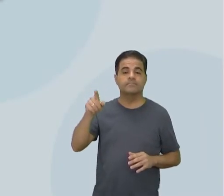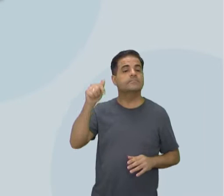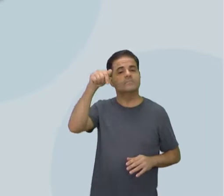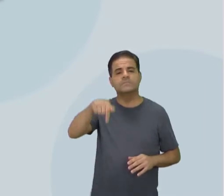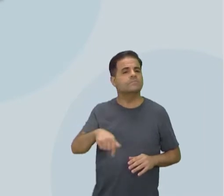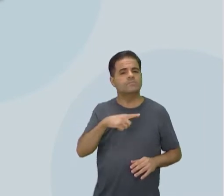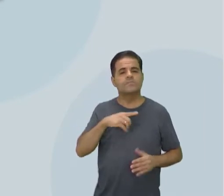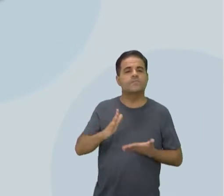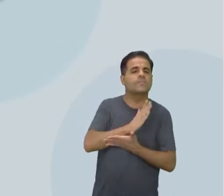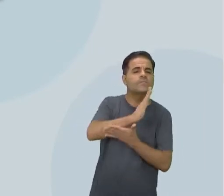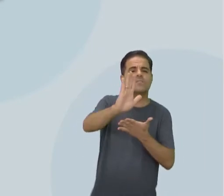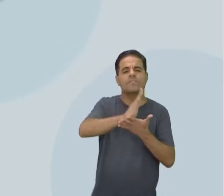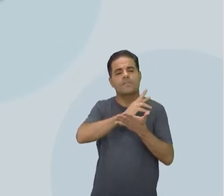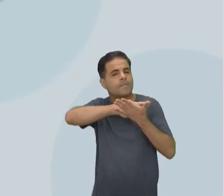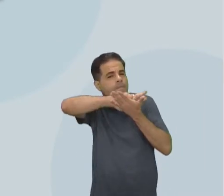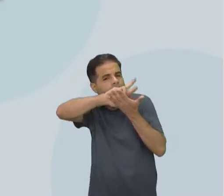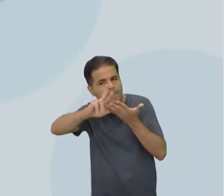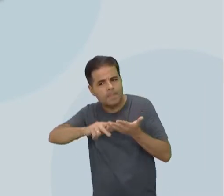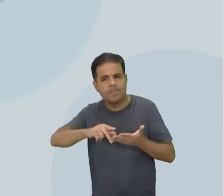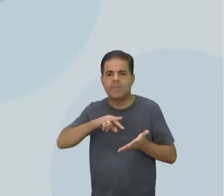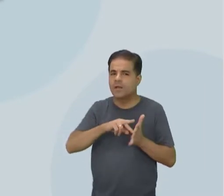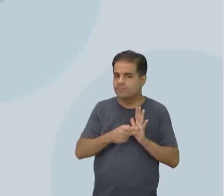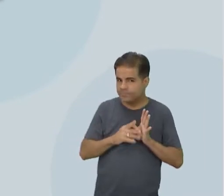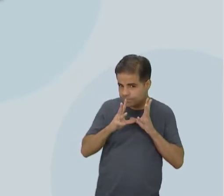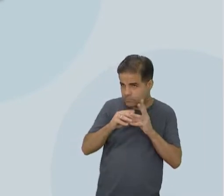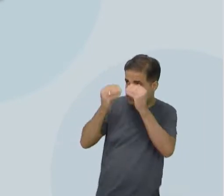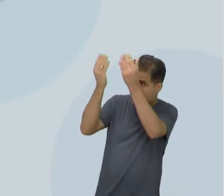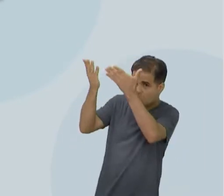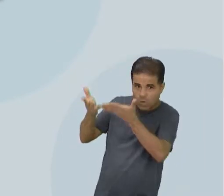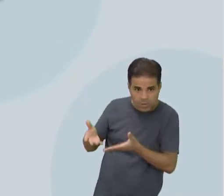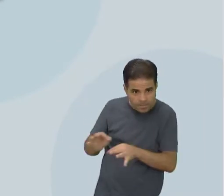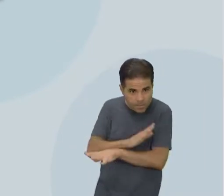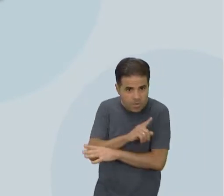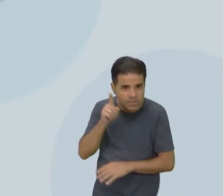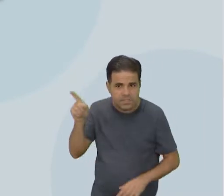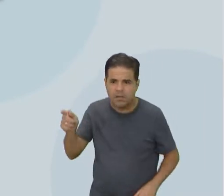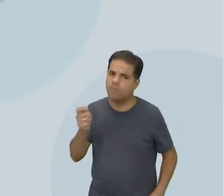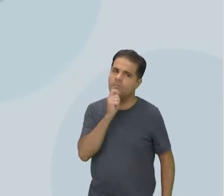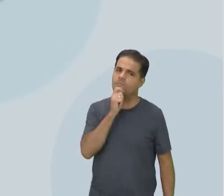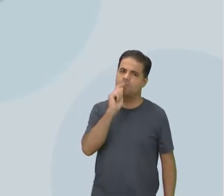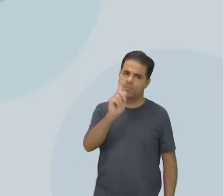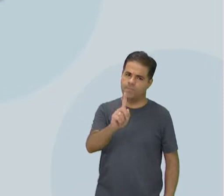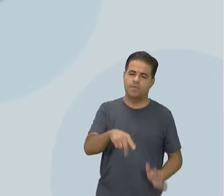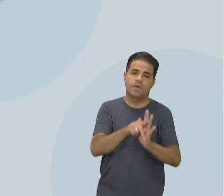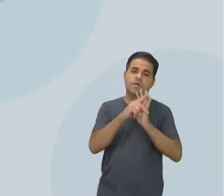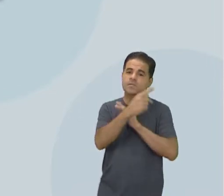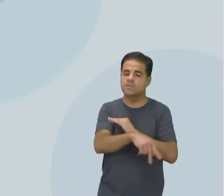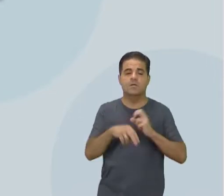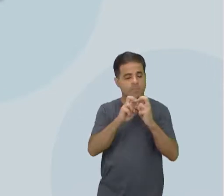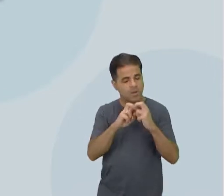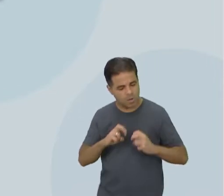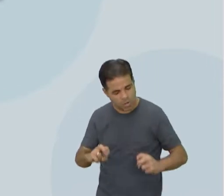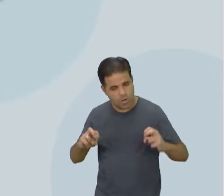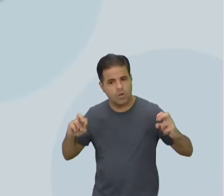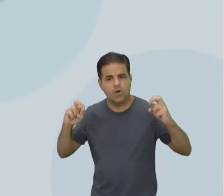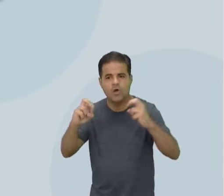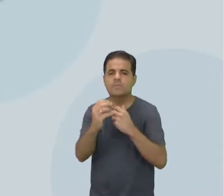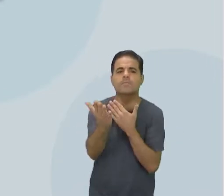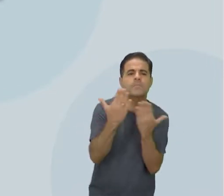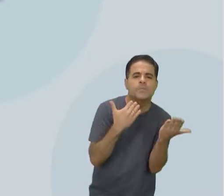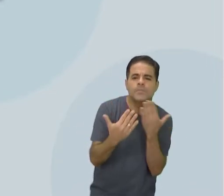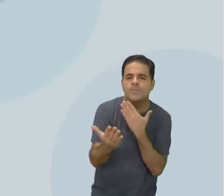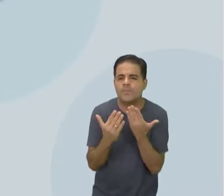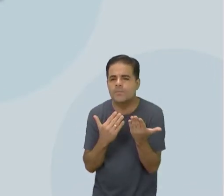nós temos algumas características. Isso não quer dizer que estão todas aí, tá? Ah, sim. Tá? Isso faz parte de uma roda de conversa, de um quadro aí que